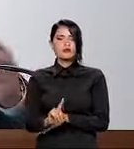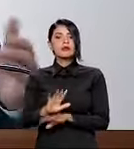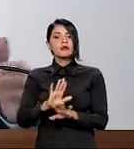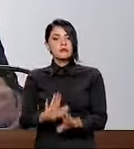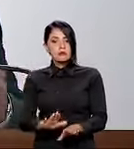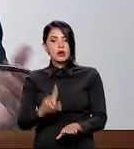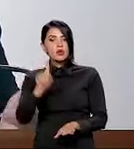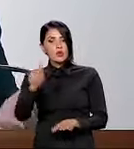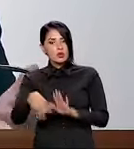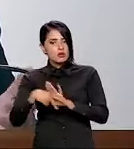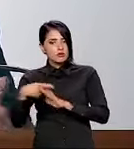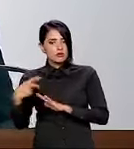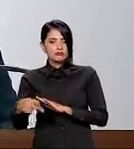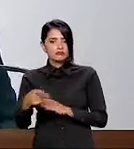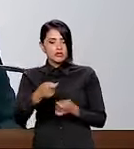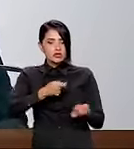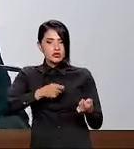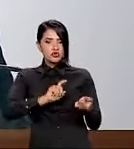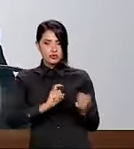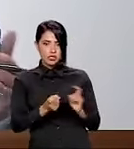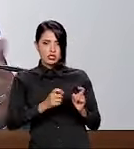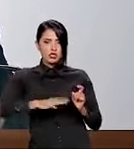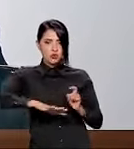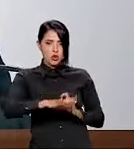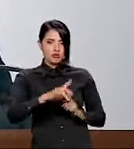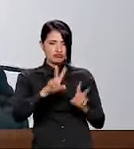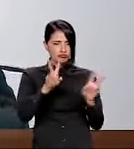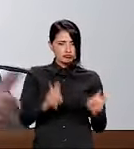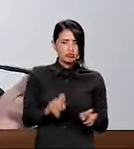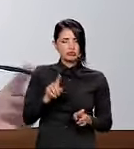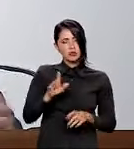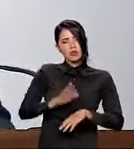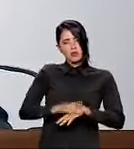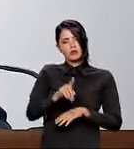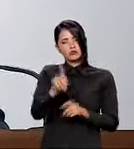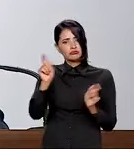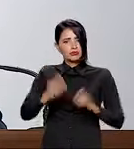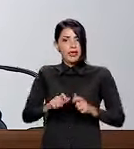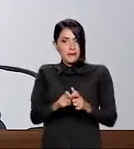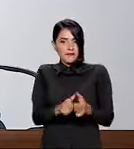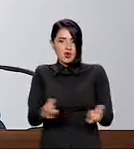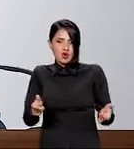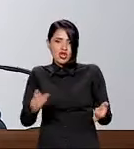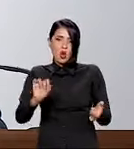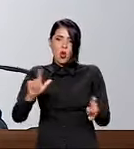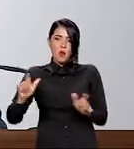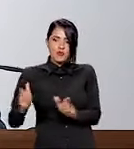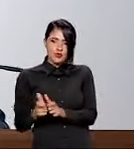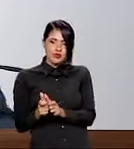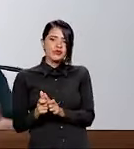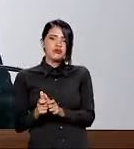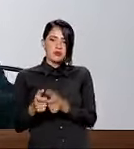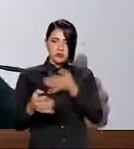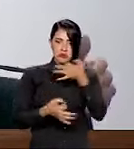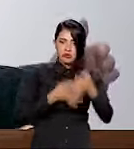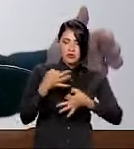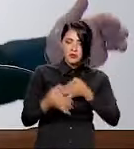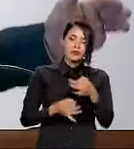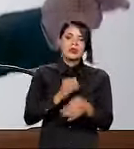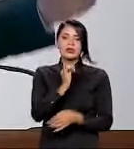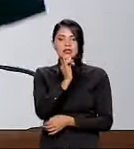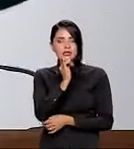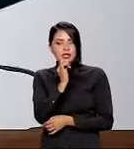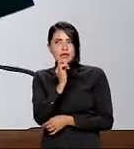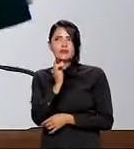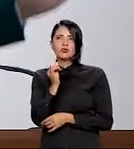diz respeito à questão administrativa, em algum momento você tem que ter maioria e minoria. Por exemplo, nós passamos